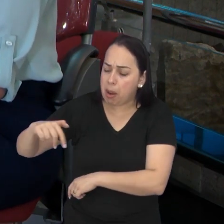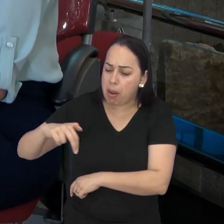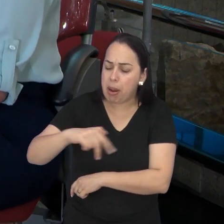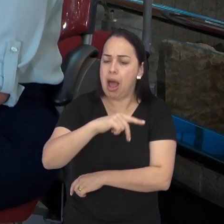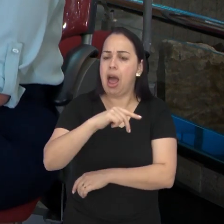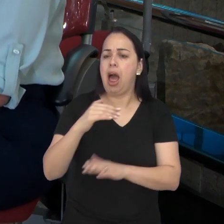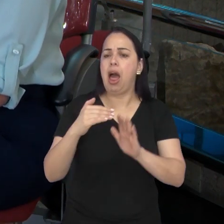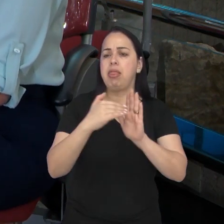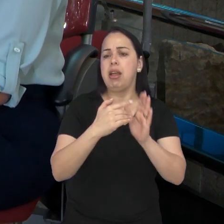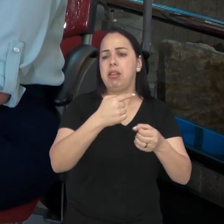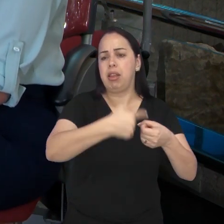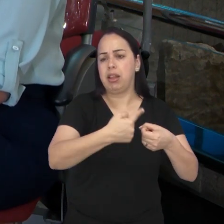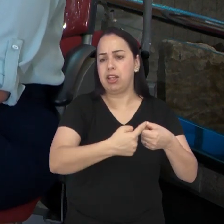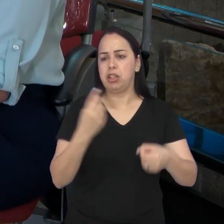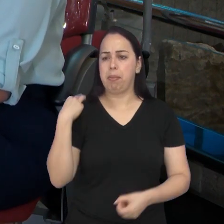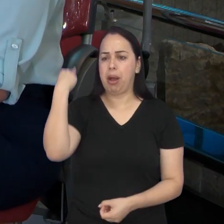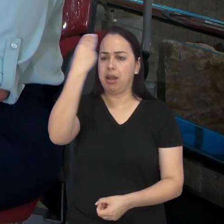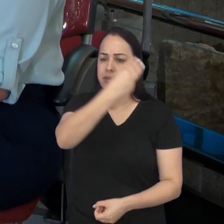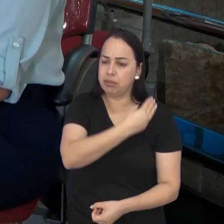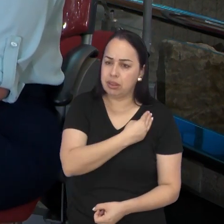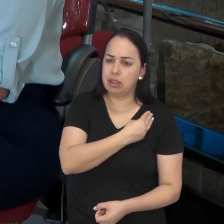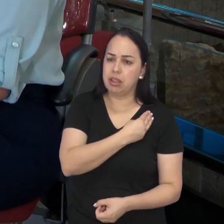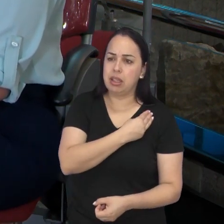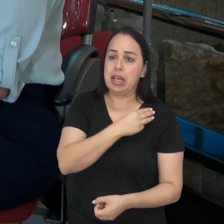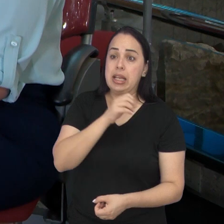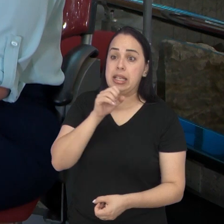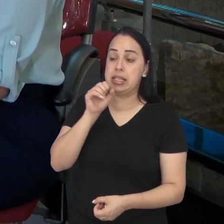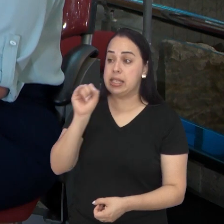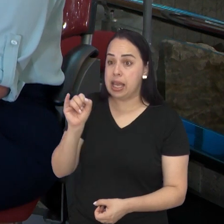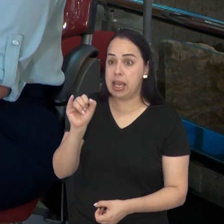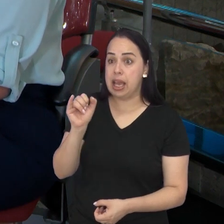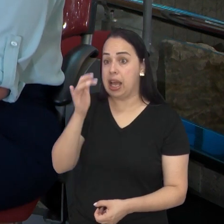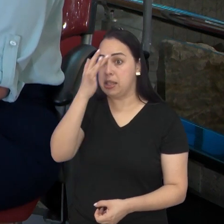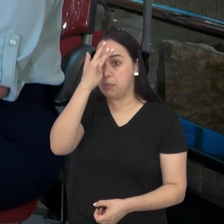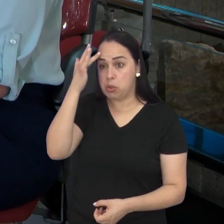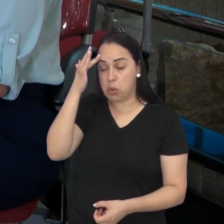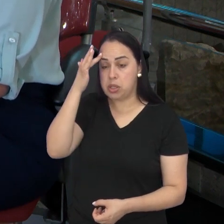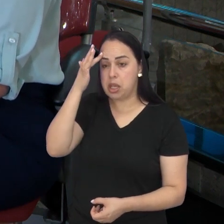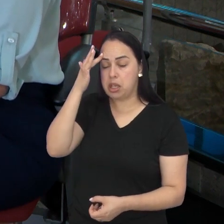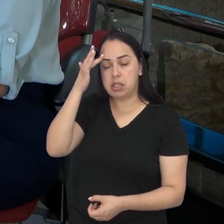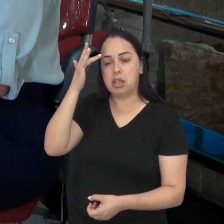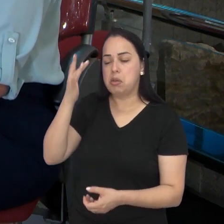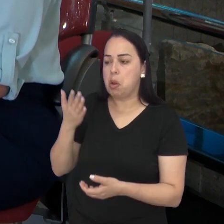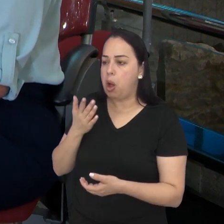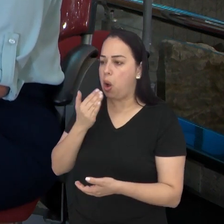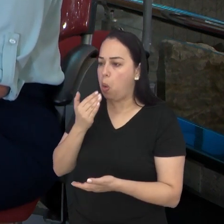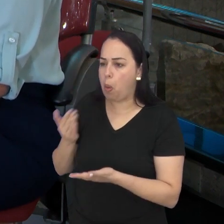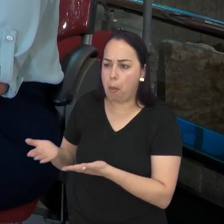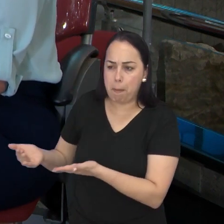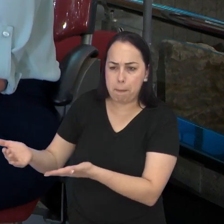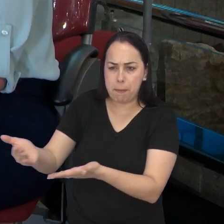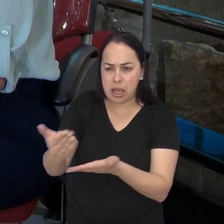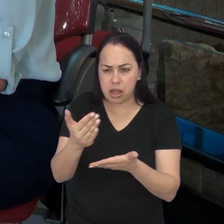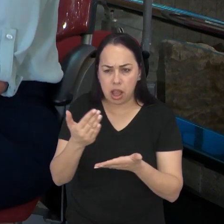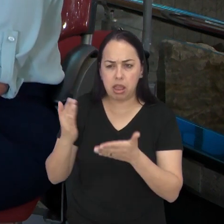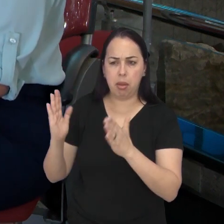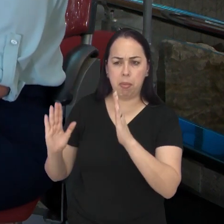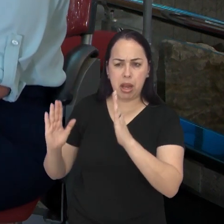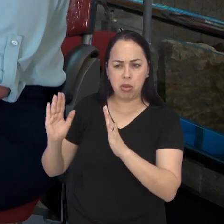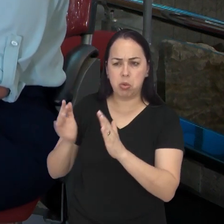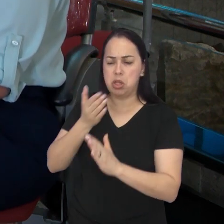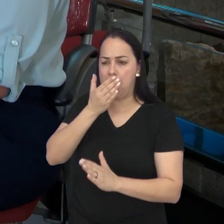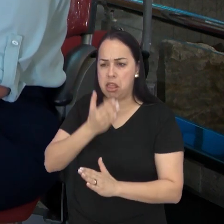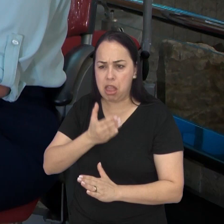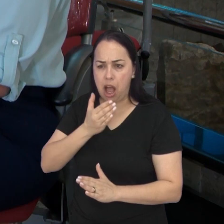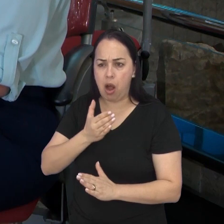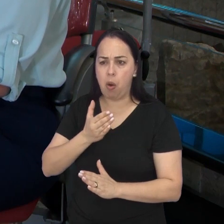uma vez que parece que se as pessoas não tivessem arrecadado alimentos numa época de Natal, o senhor não ia celebrar a missa de